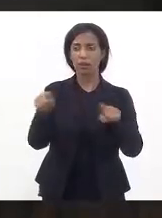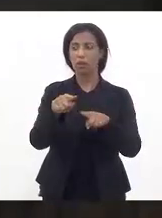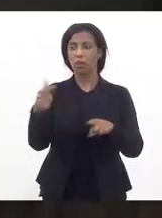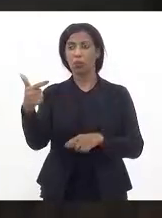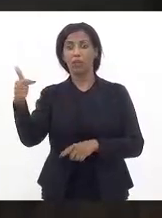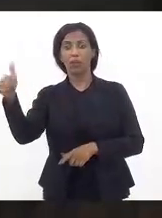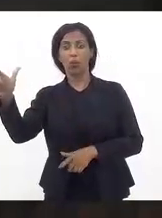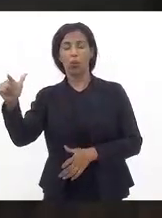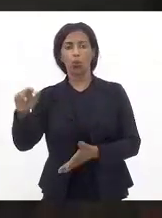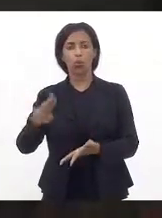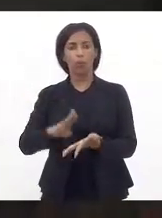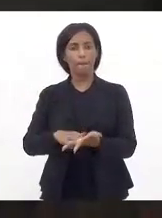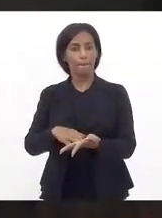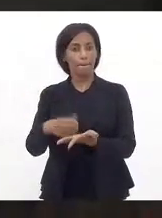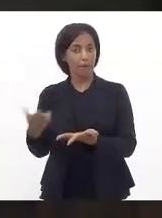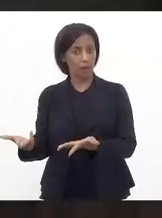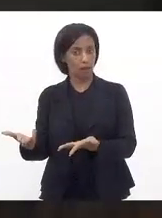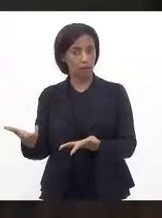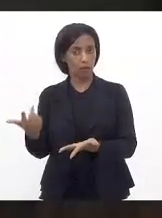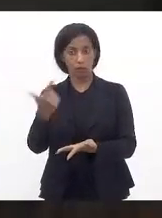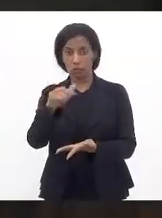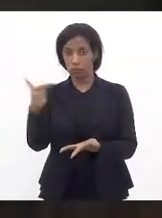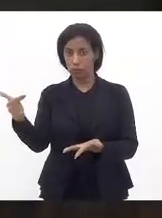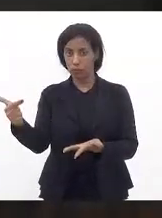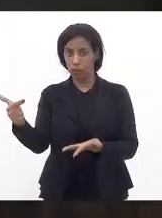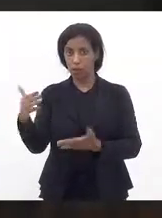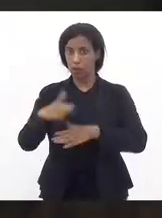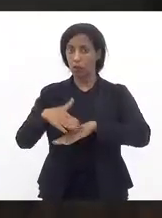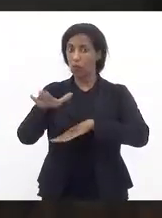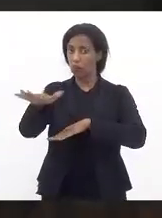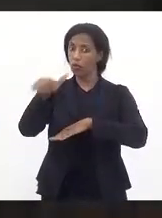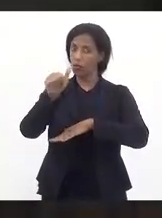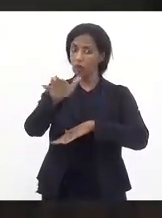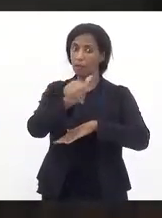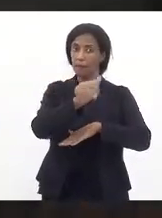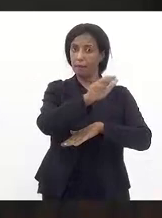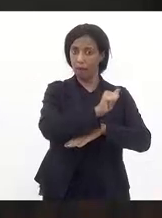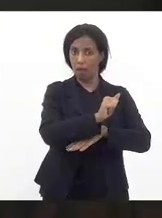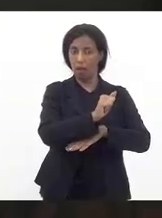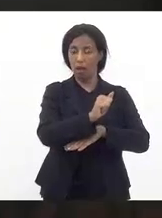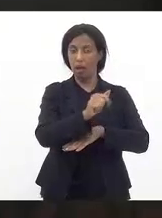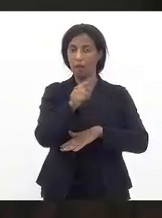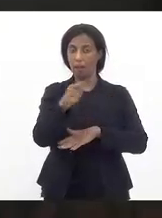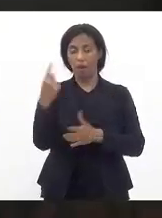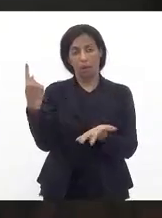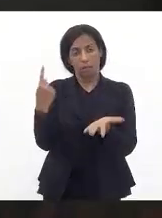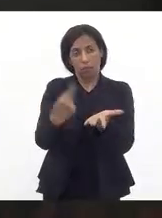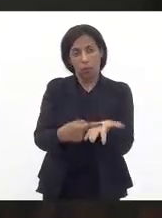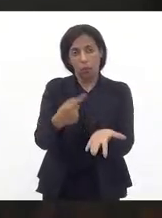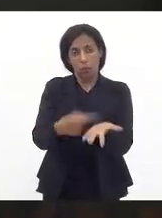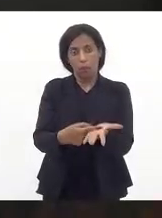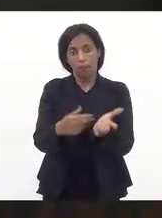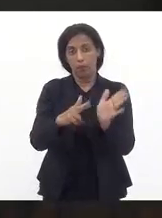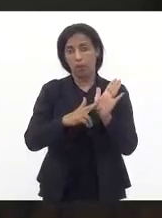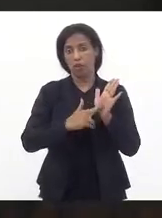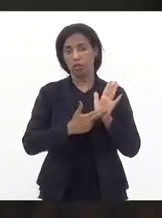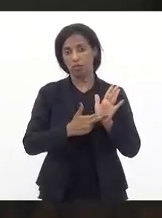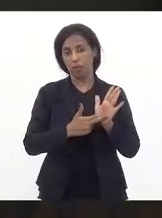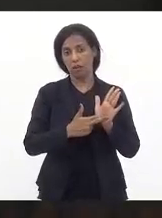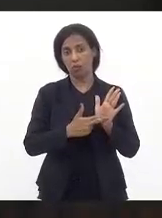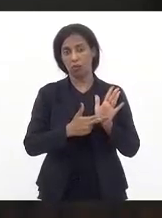tem outro membro aí vou chamar aqui de qualquer forma para fazer cumprir o Regimento